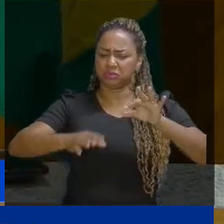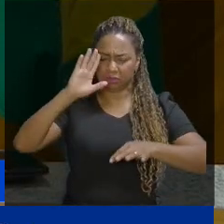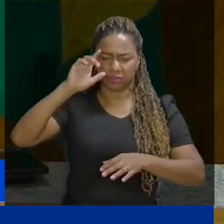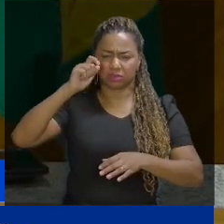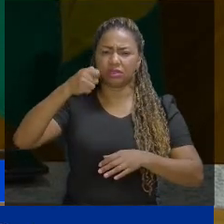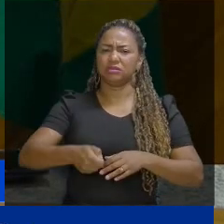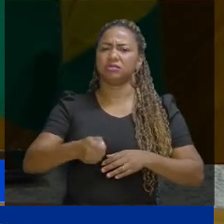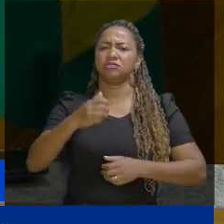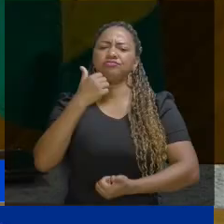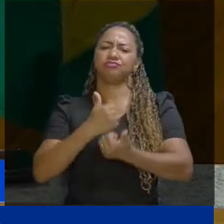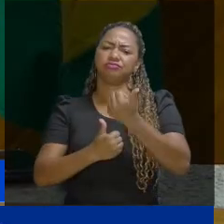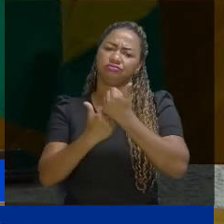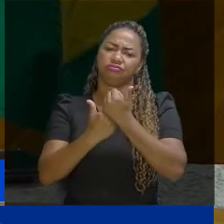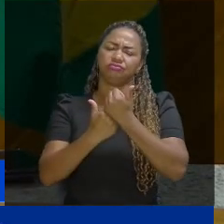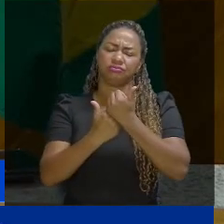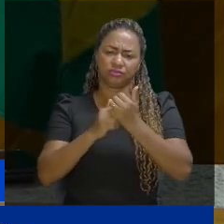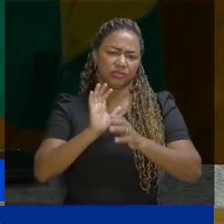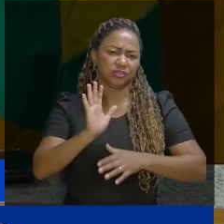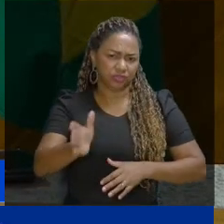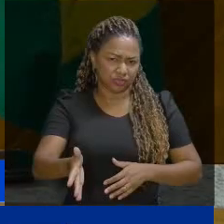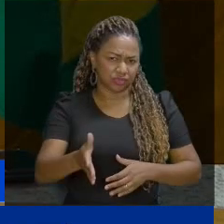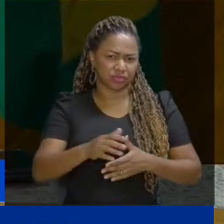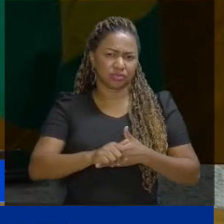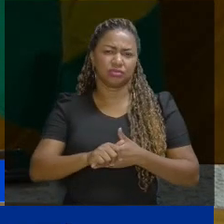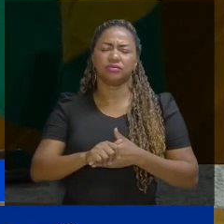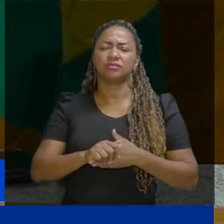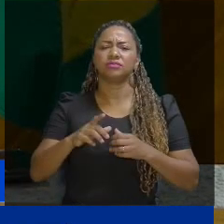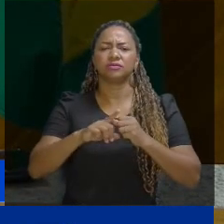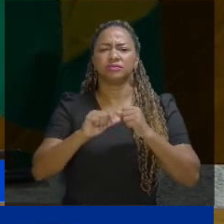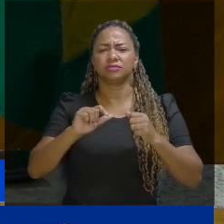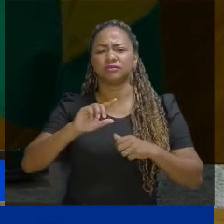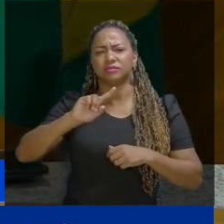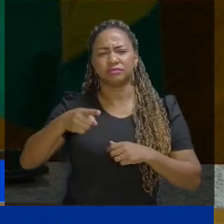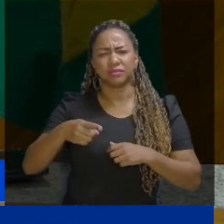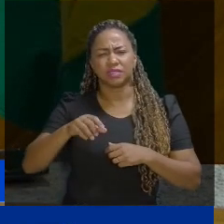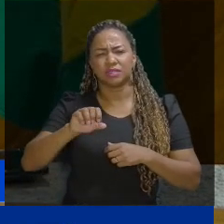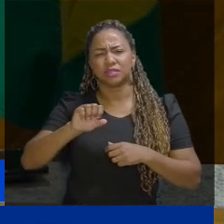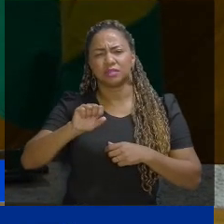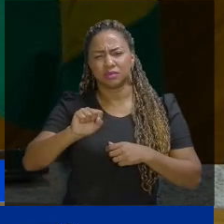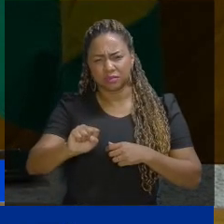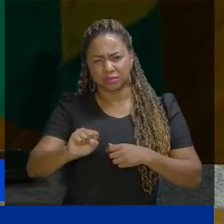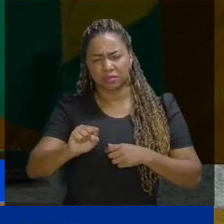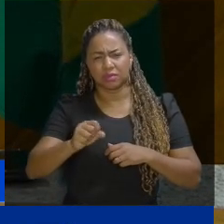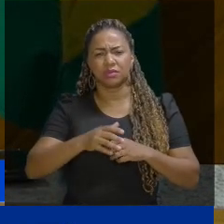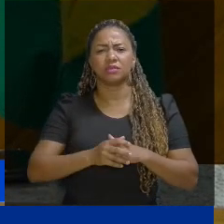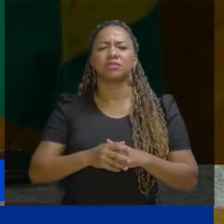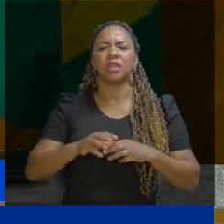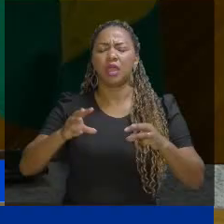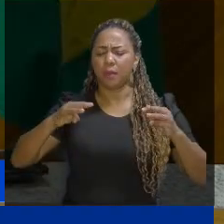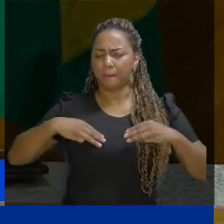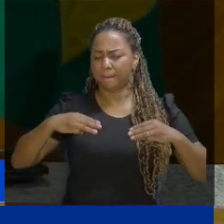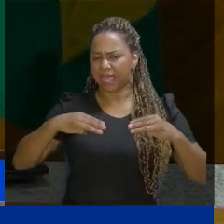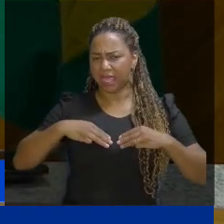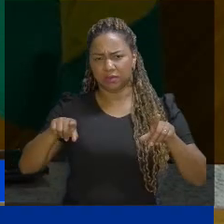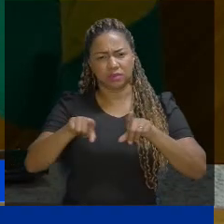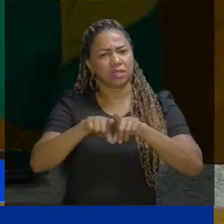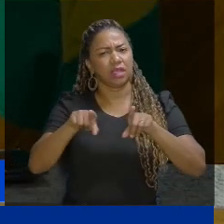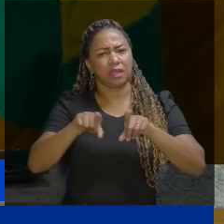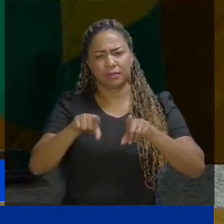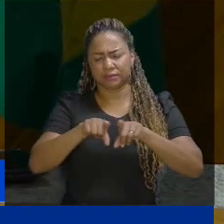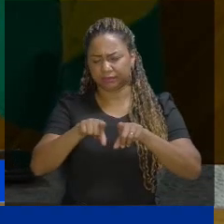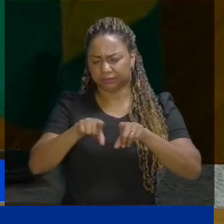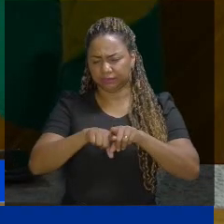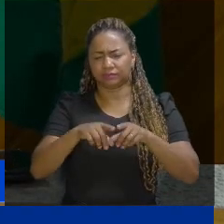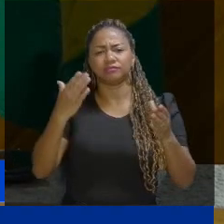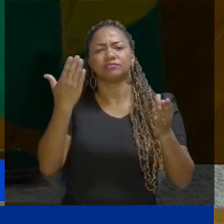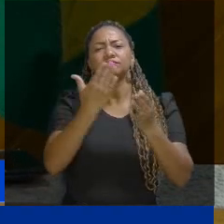que já foi substituída em decorrência do artigo 1008. E aí a questão de mérito que se coloca aqui, e também é uma questão preliminar